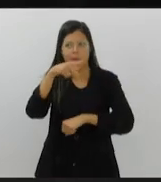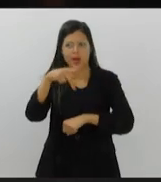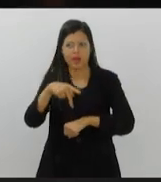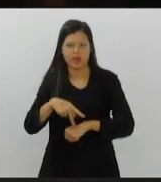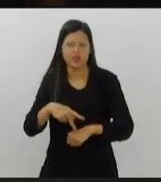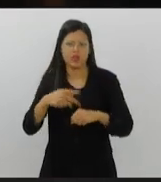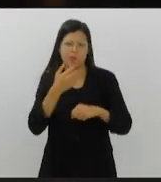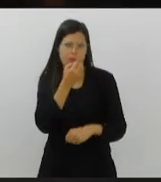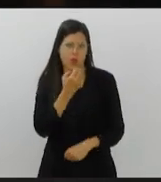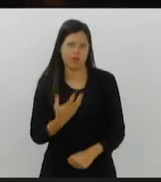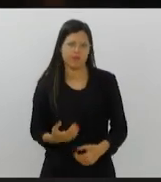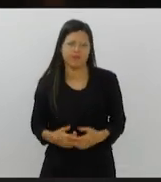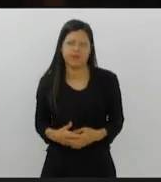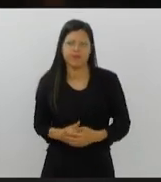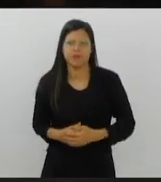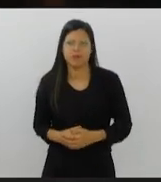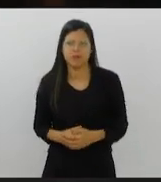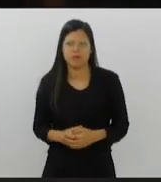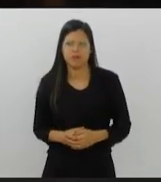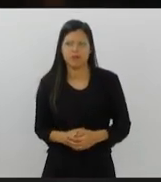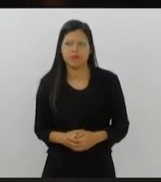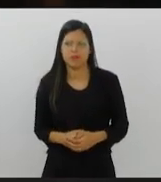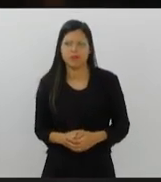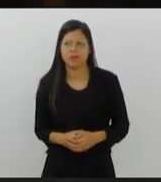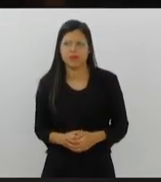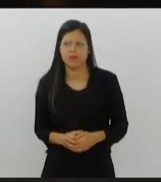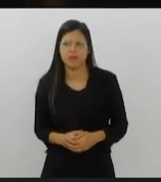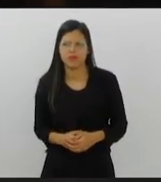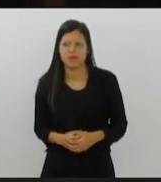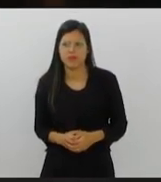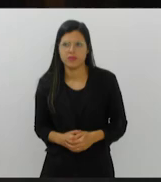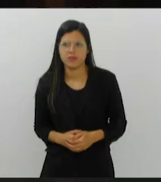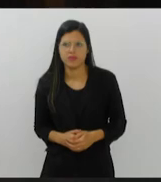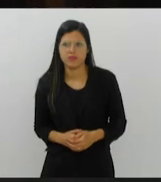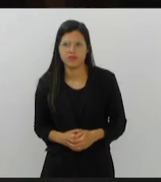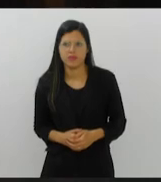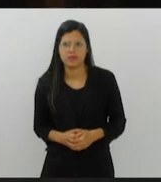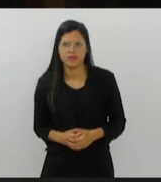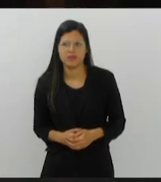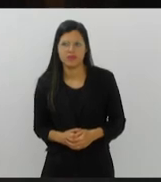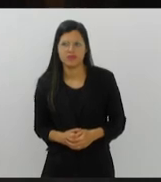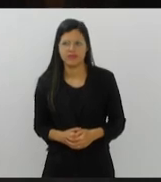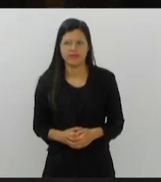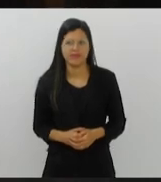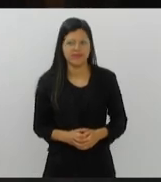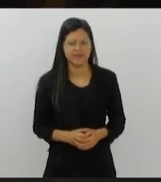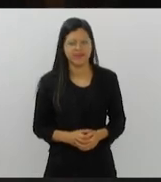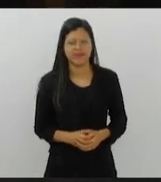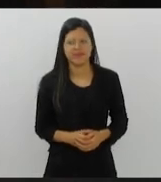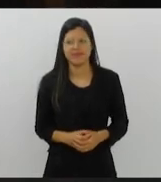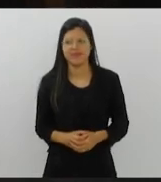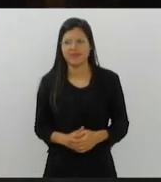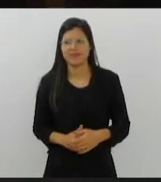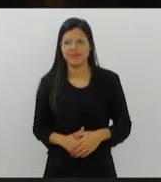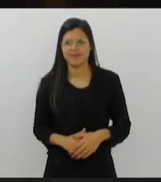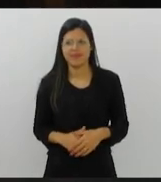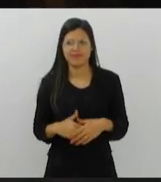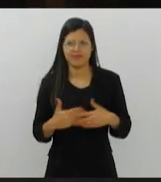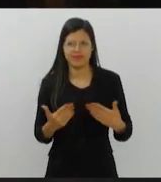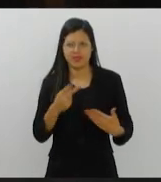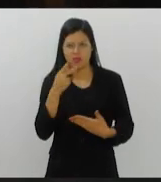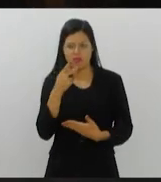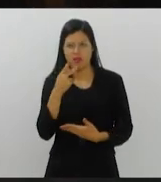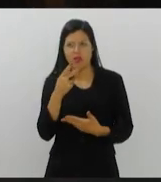decente. Olha só, falei pouquinho. Para a senhora ver. Bom, então vou dizer uma coisa para os